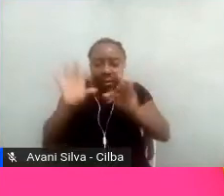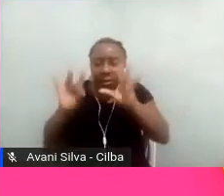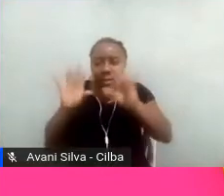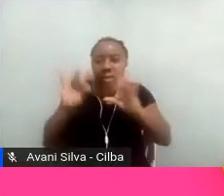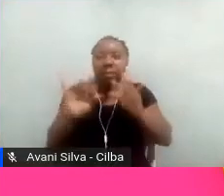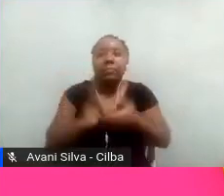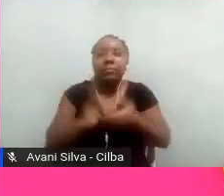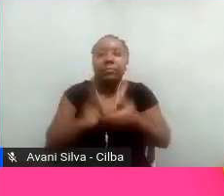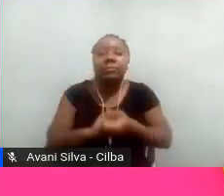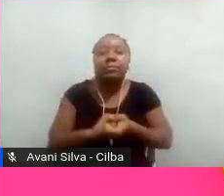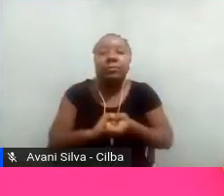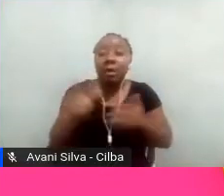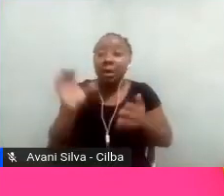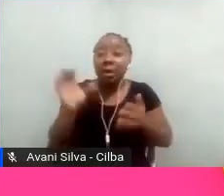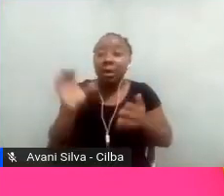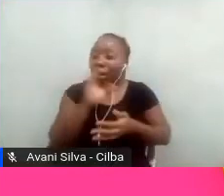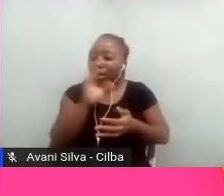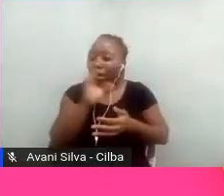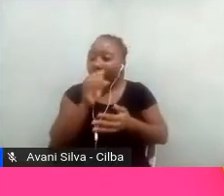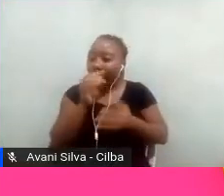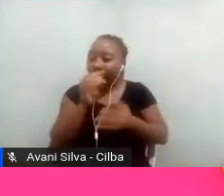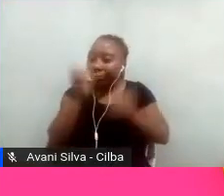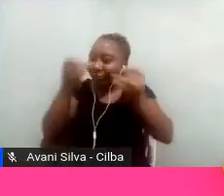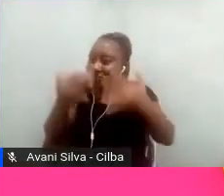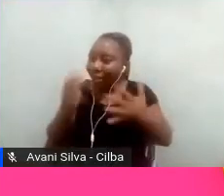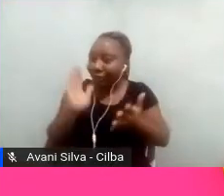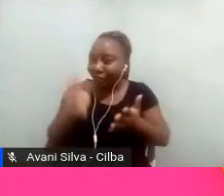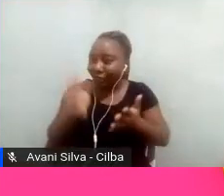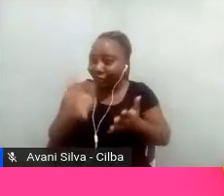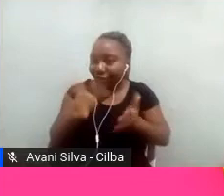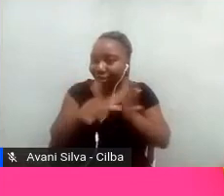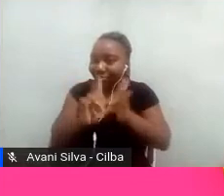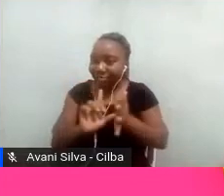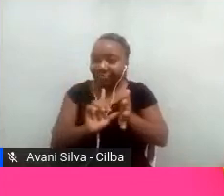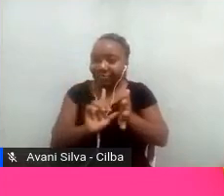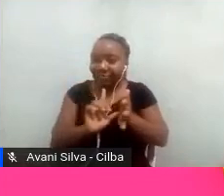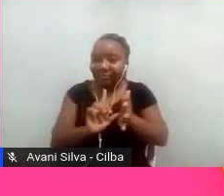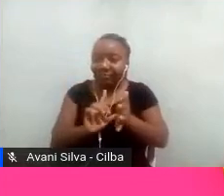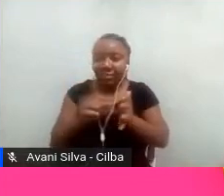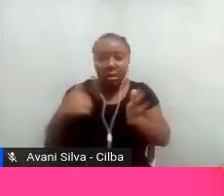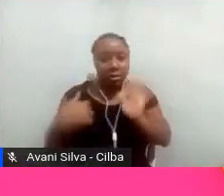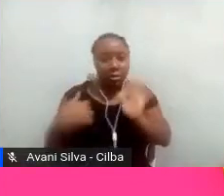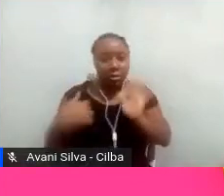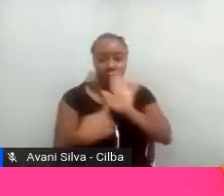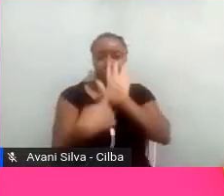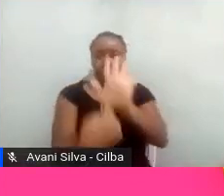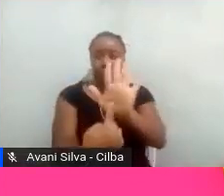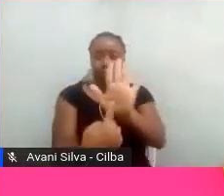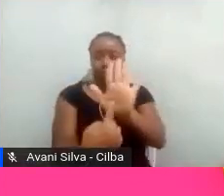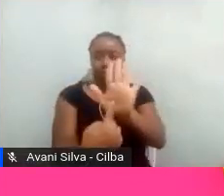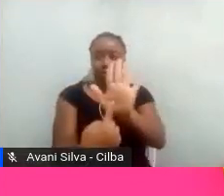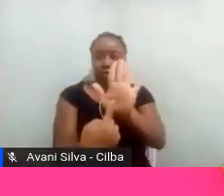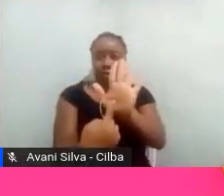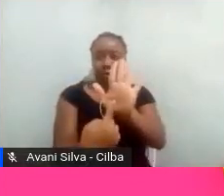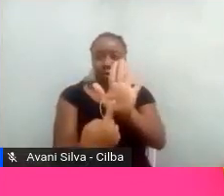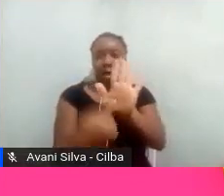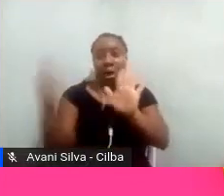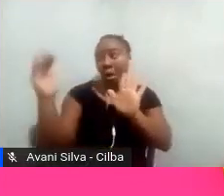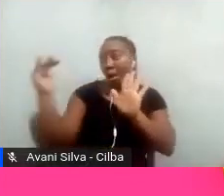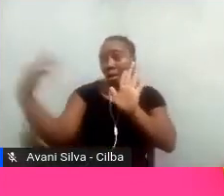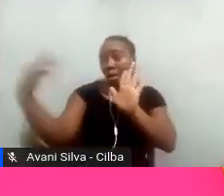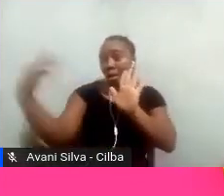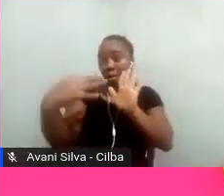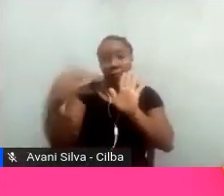até adiantando e já vou falar agora. Eu não vou fazer propaganda, mas para fazer esse tipo